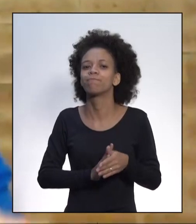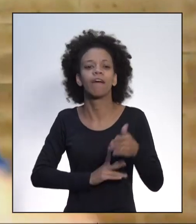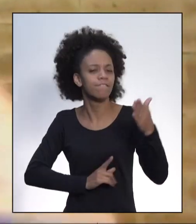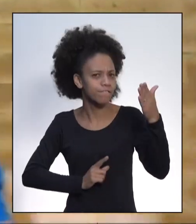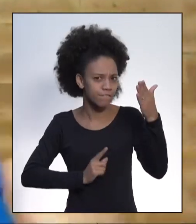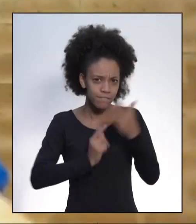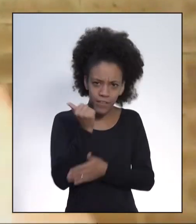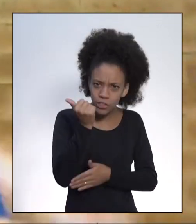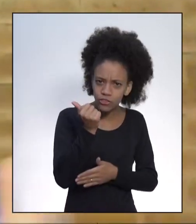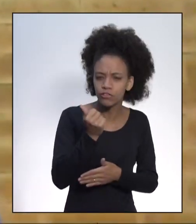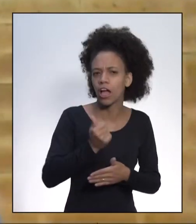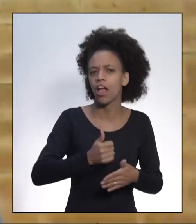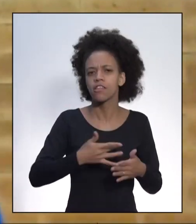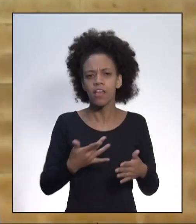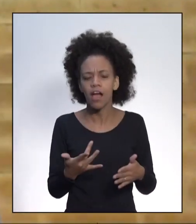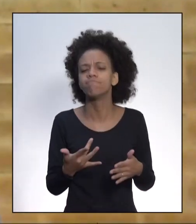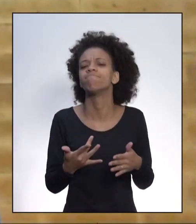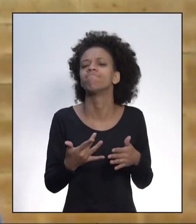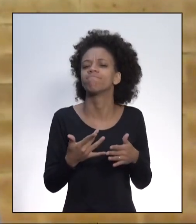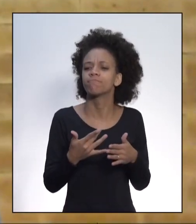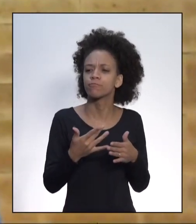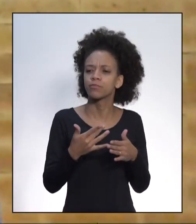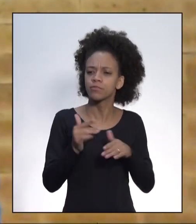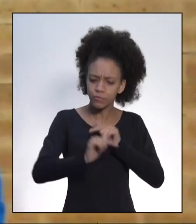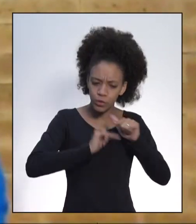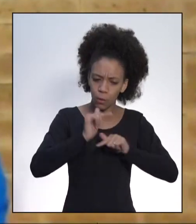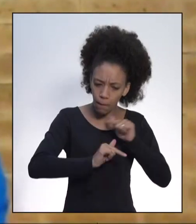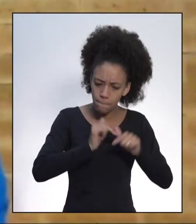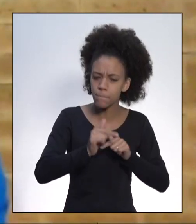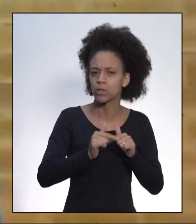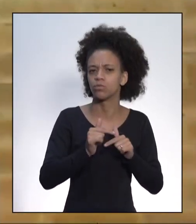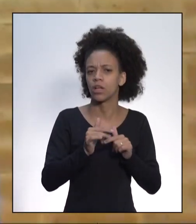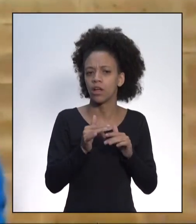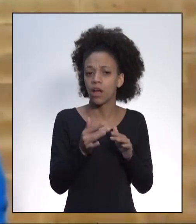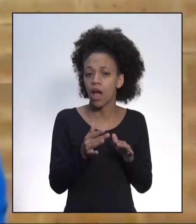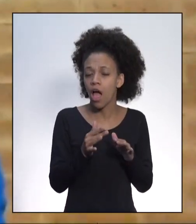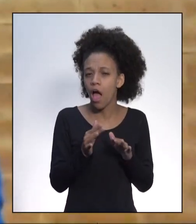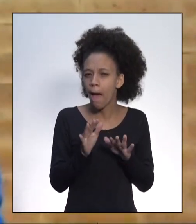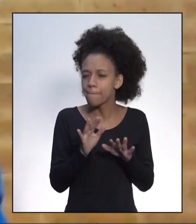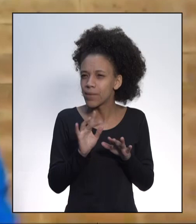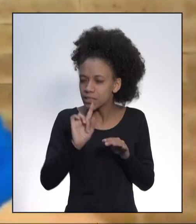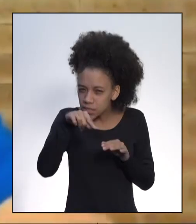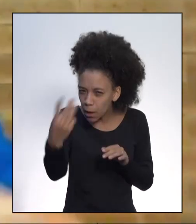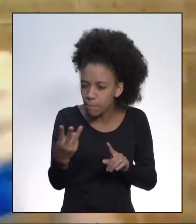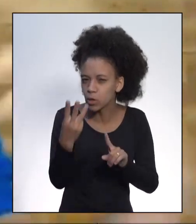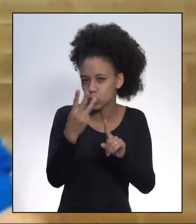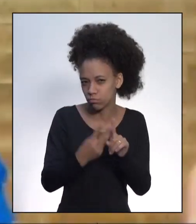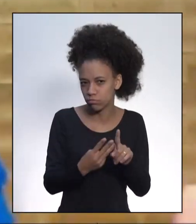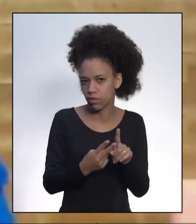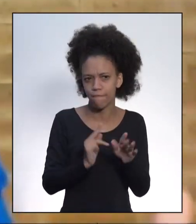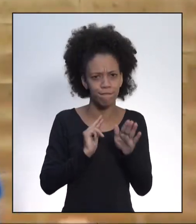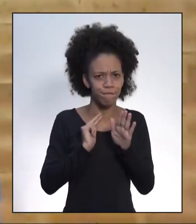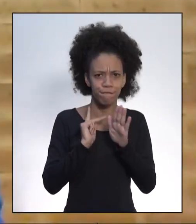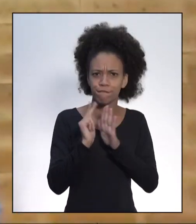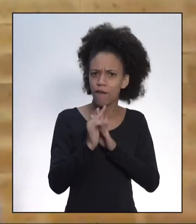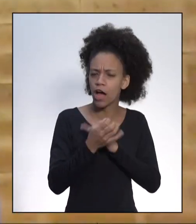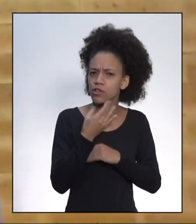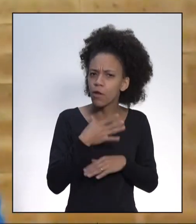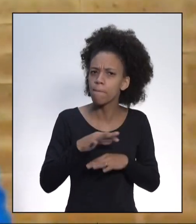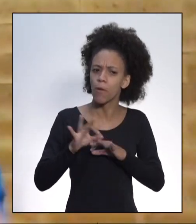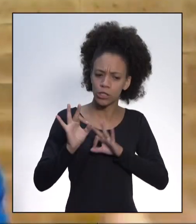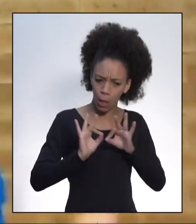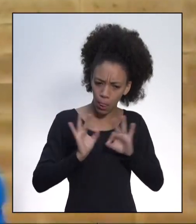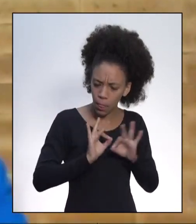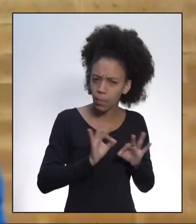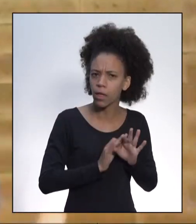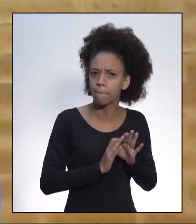nesses 3 meses, ele me chama, oficialmente eu começo a trabalhar na empresa. Eu sei que nos próximos 3 meses eu fechei vários bons negócios para a